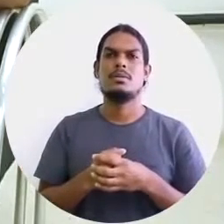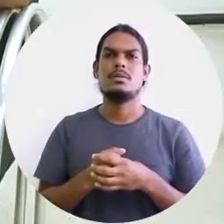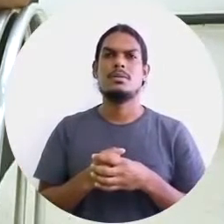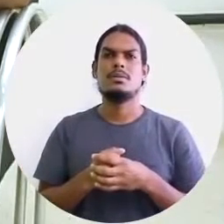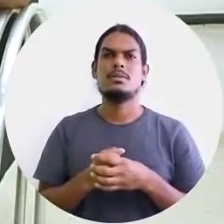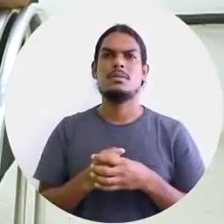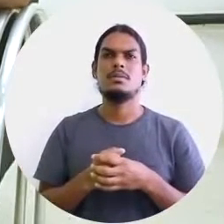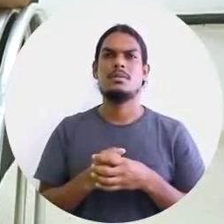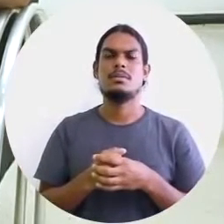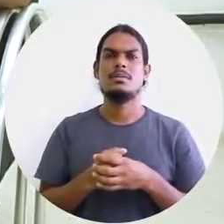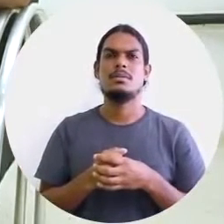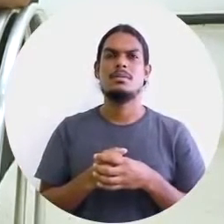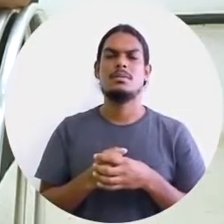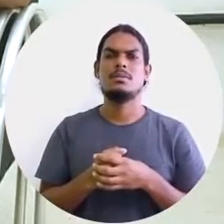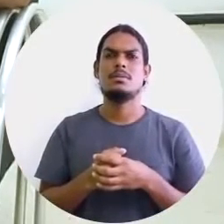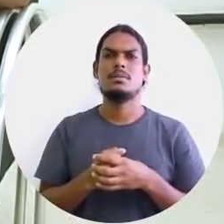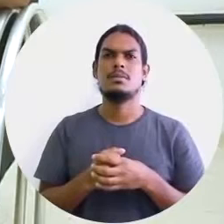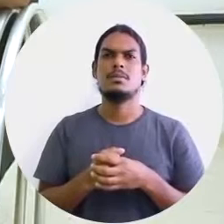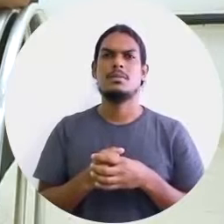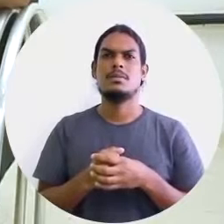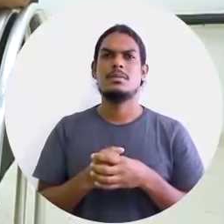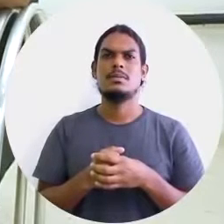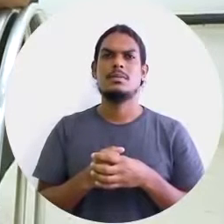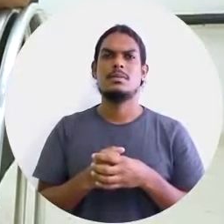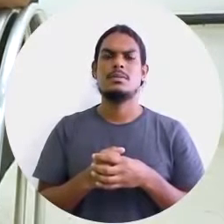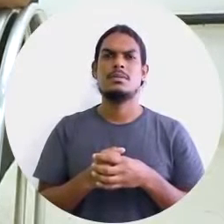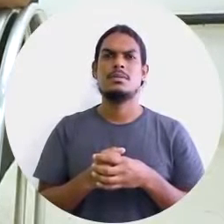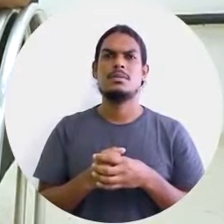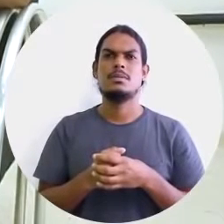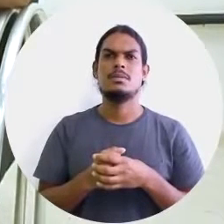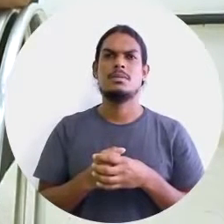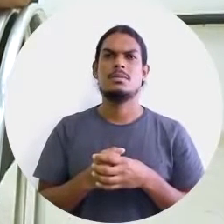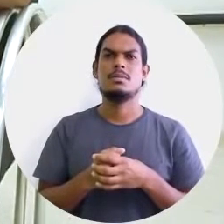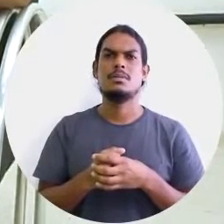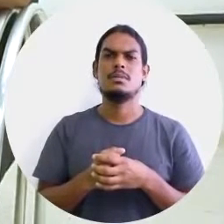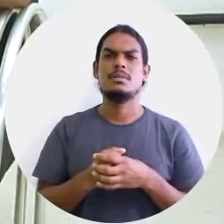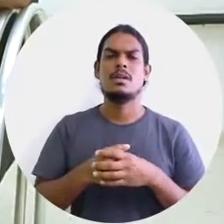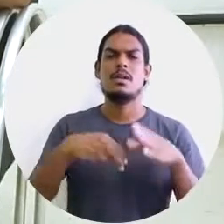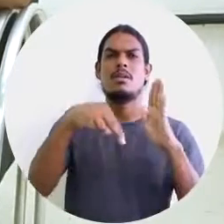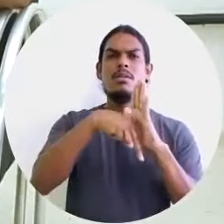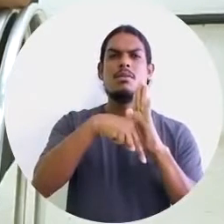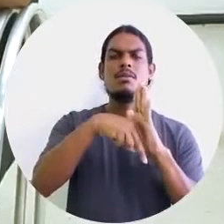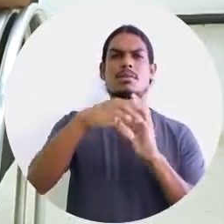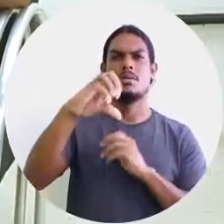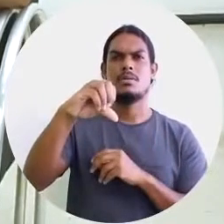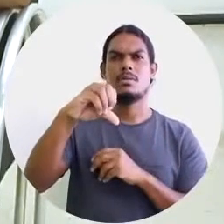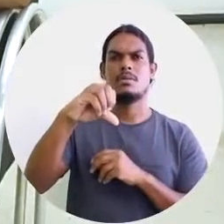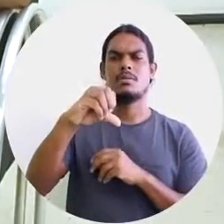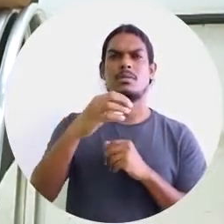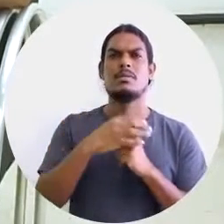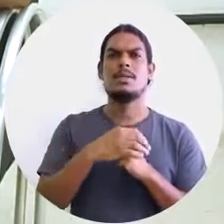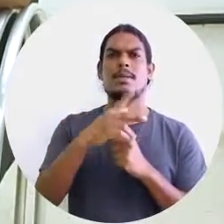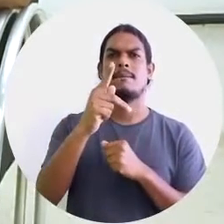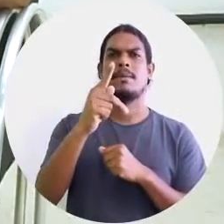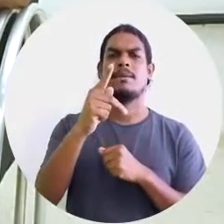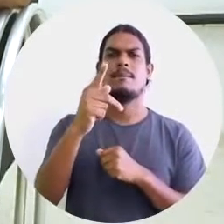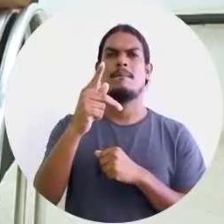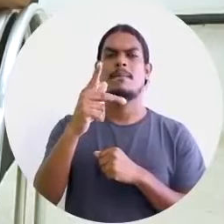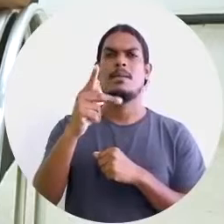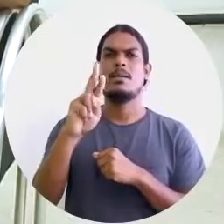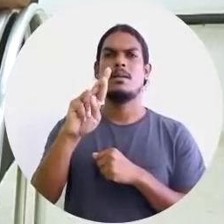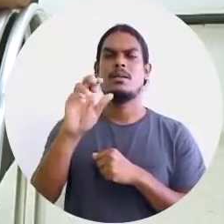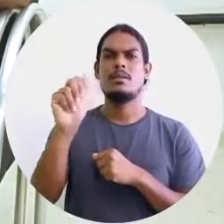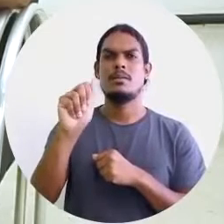Nós temos as duas possibilidades. A NR9, que propõe o PPRA, que é o Programa de Prevenção de